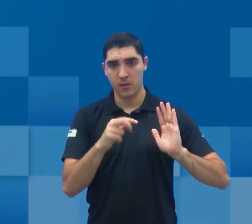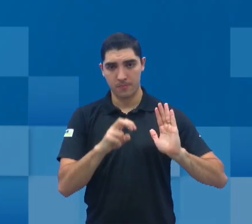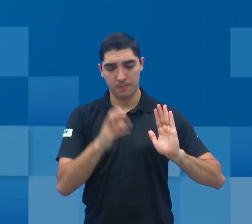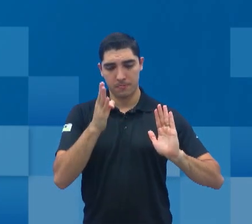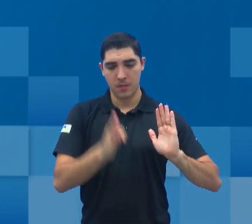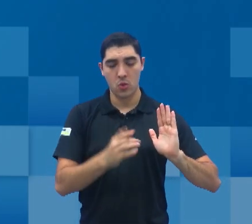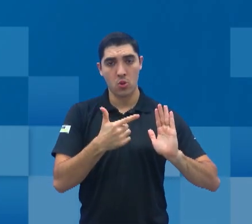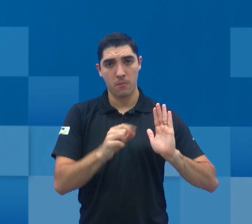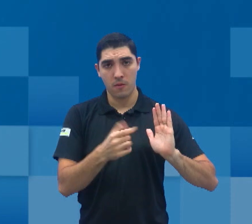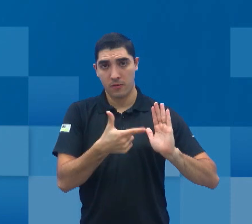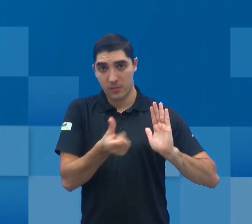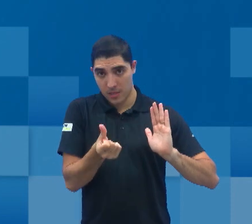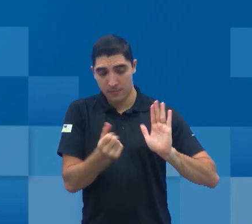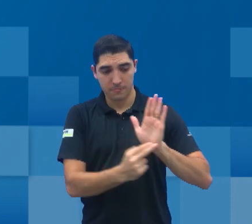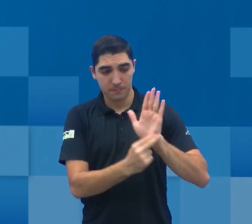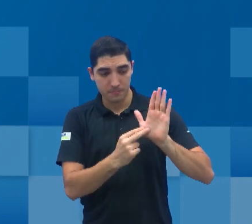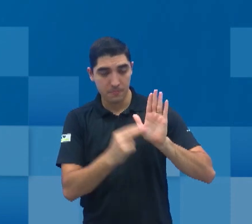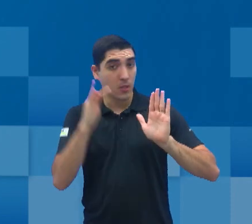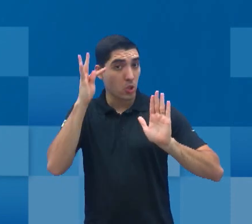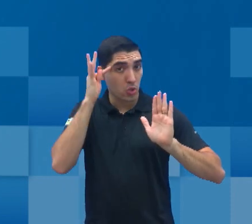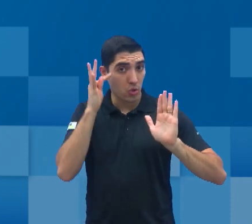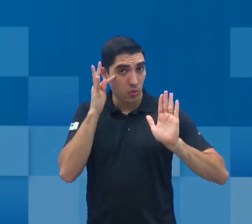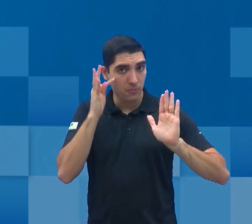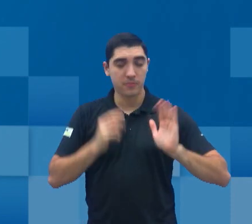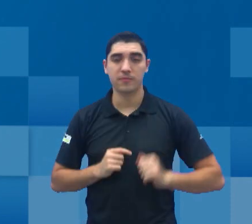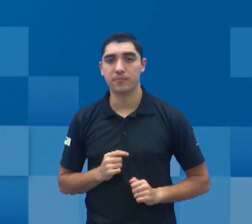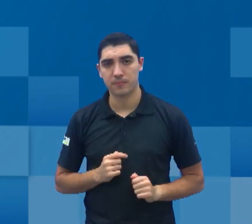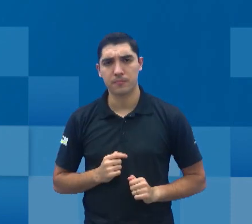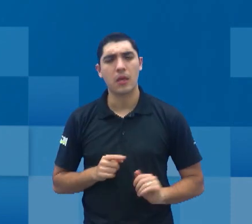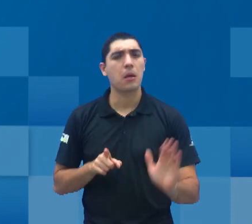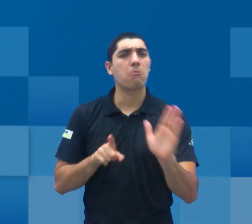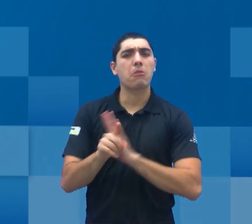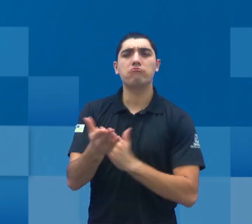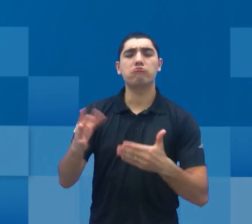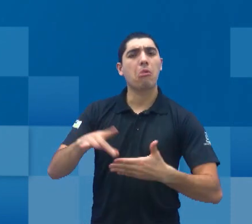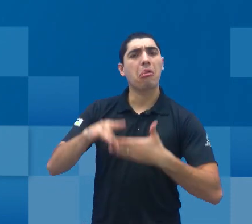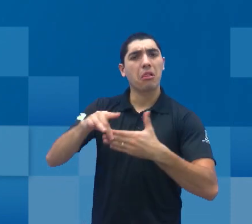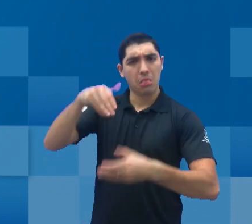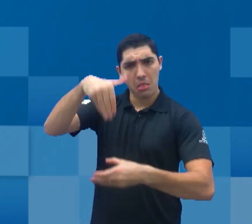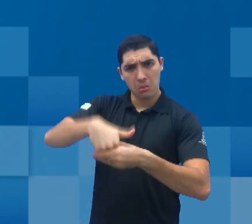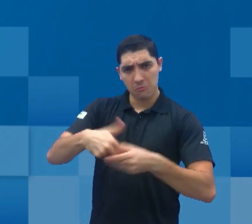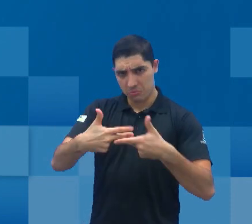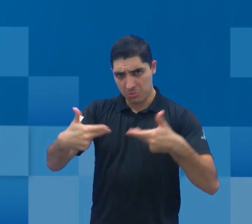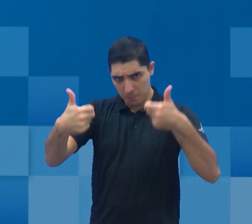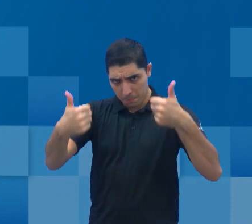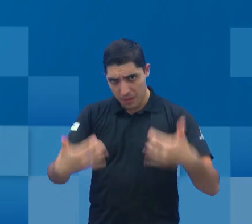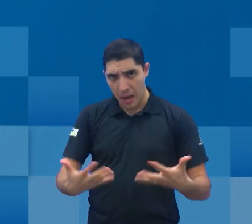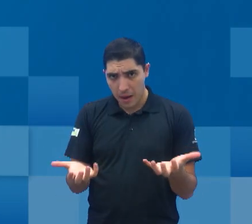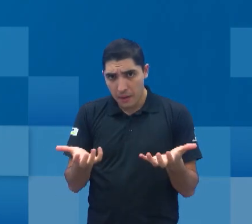1625/26, autoria do vereador Tomás Henrique. Consulta a liderança e desejo de caminhar ao voto.